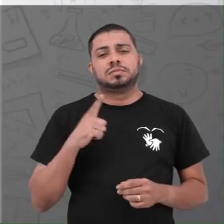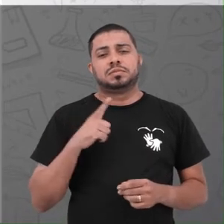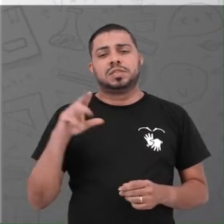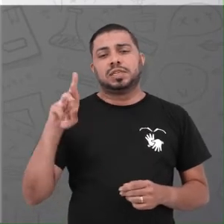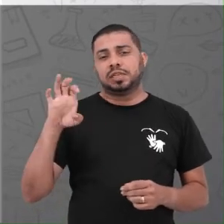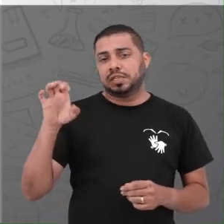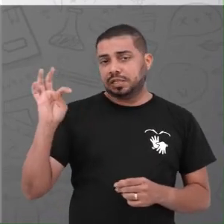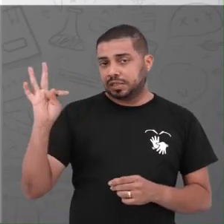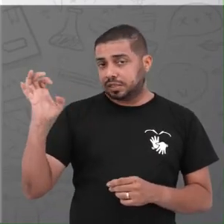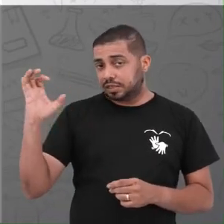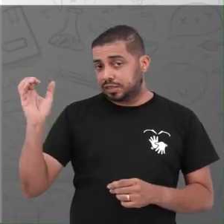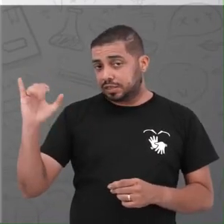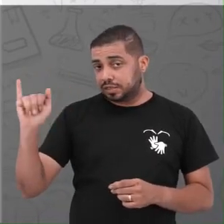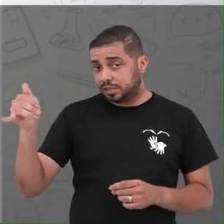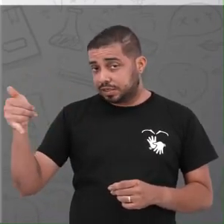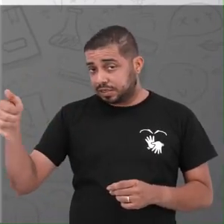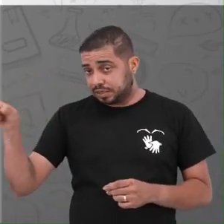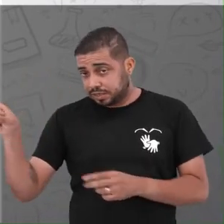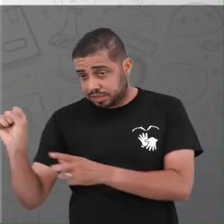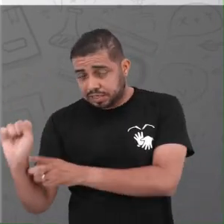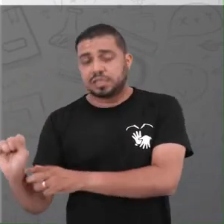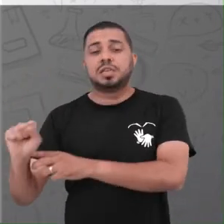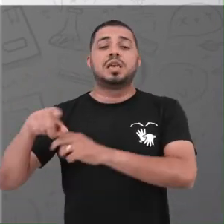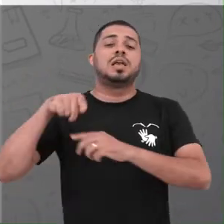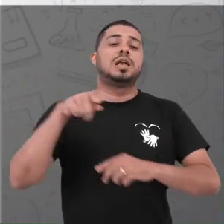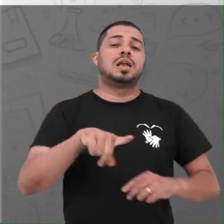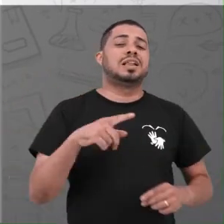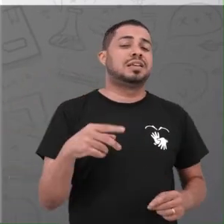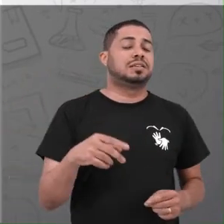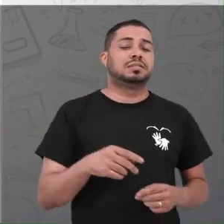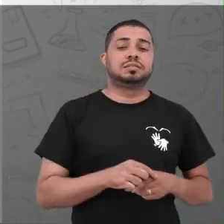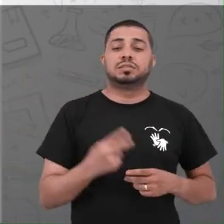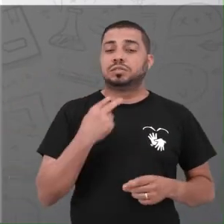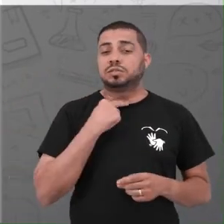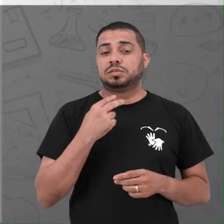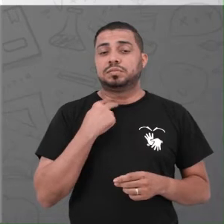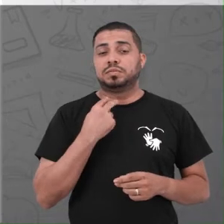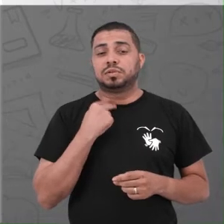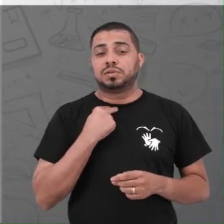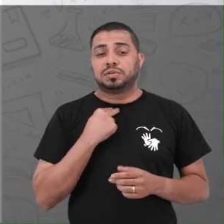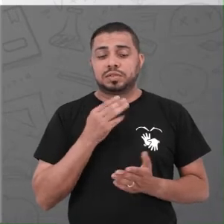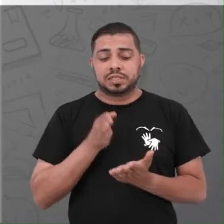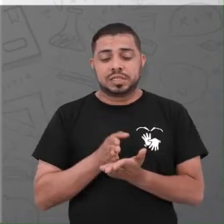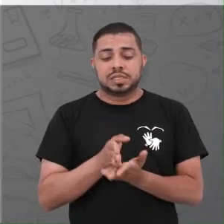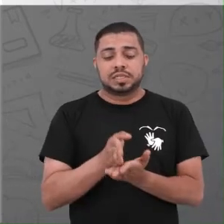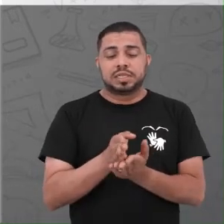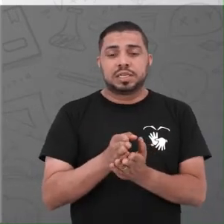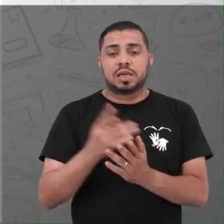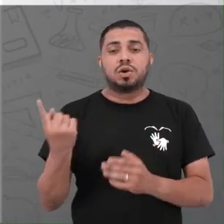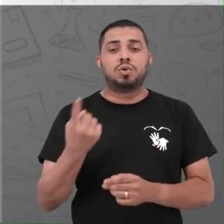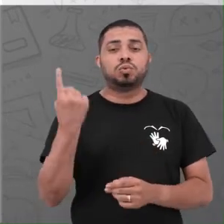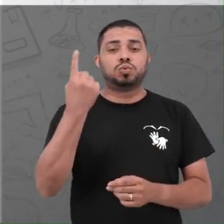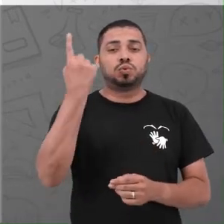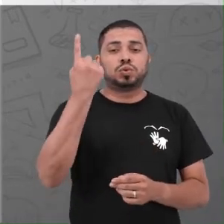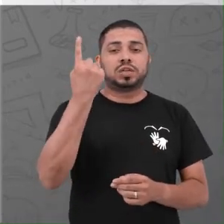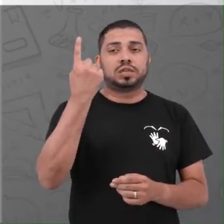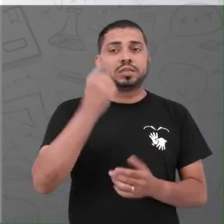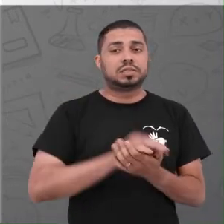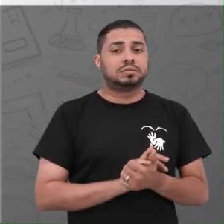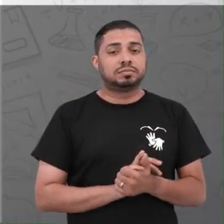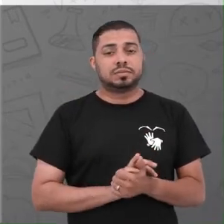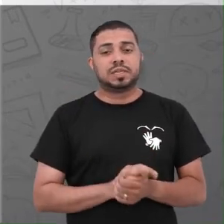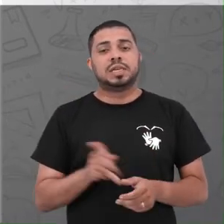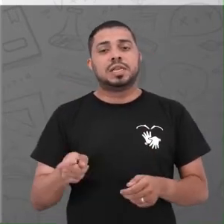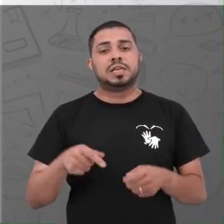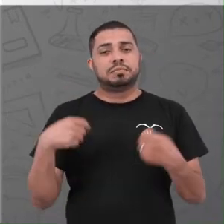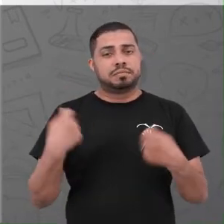caso das reentrâncias, né, as cotas elas não devem ali seguir a altura desses elementos, e sim